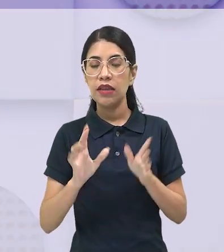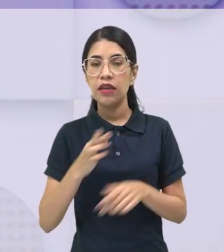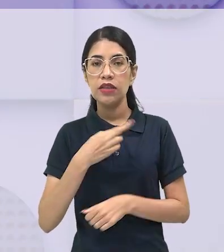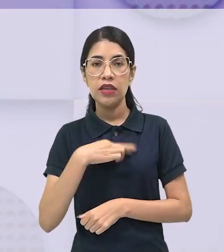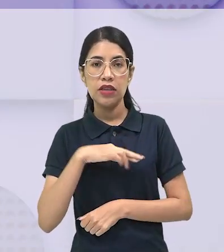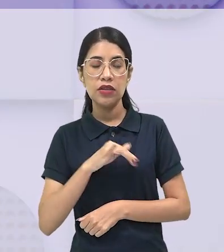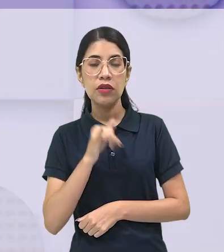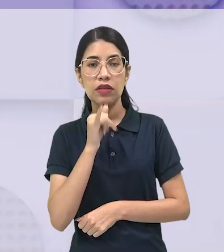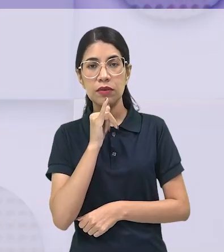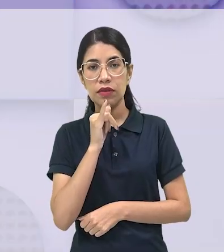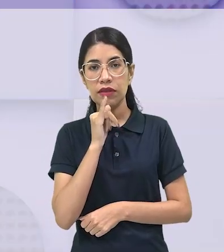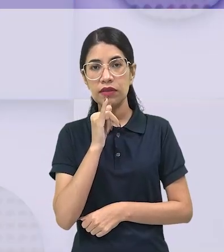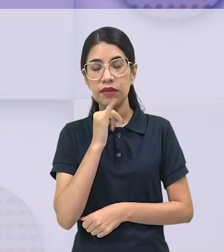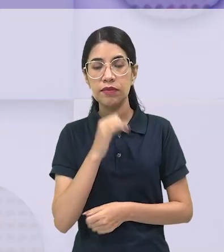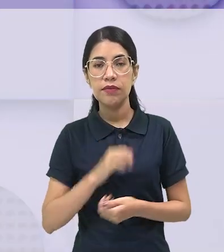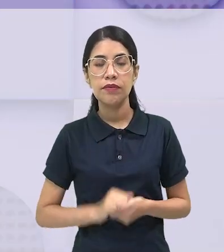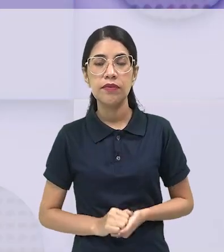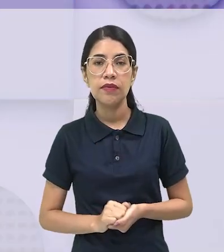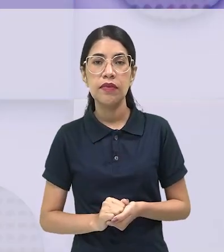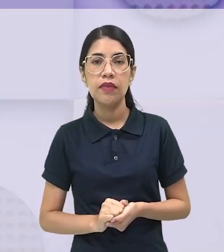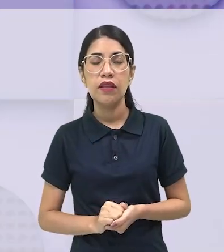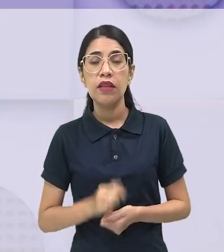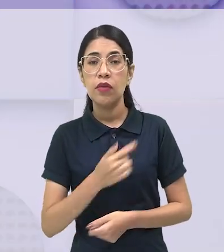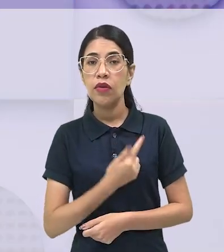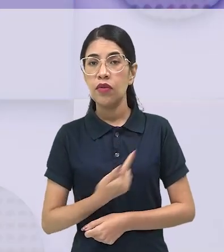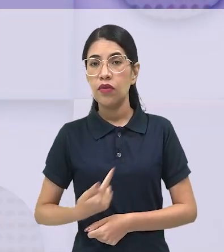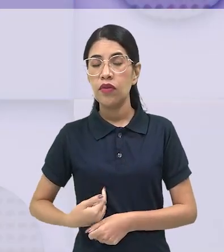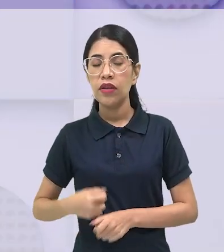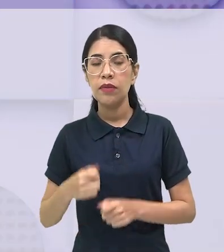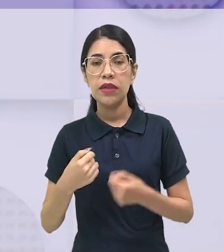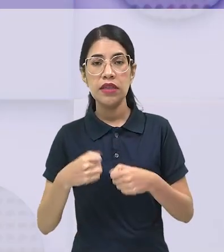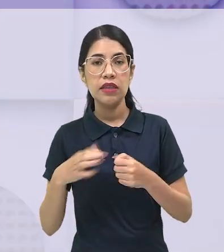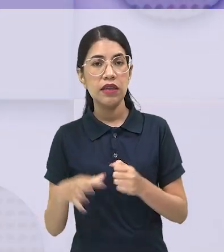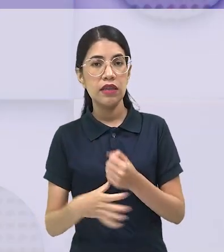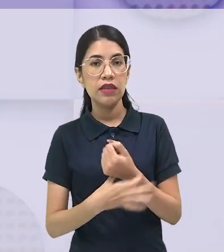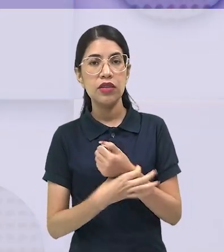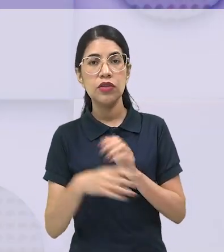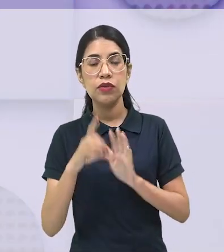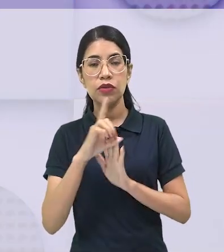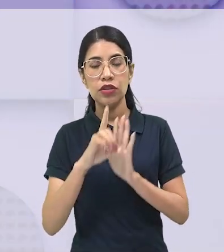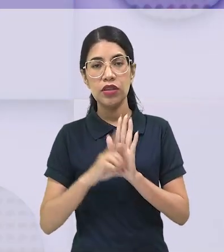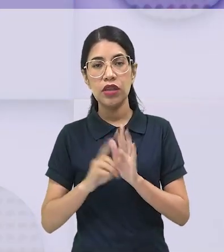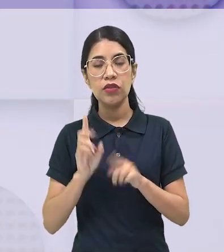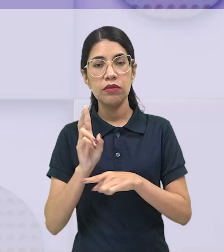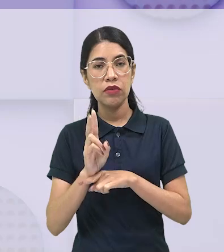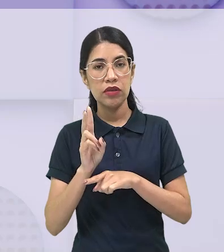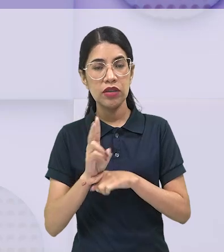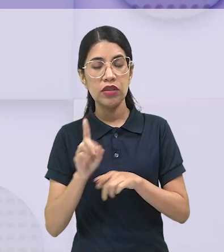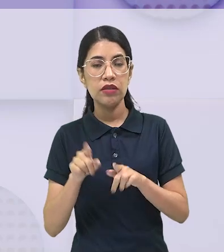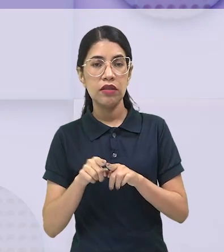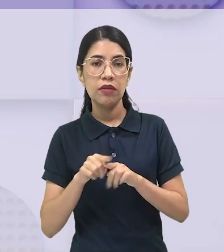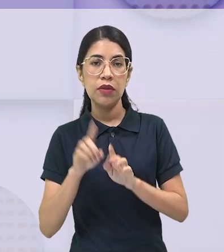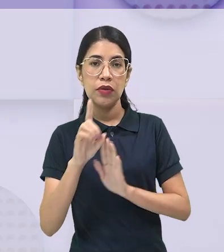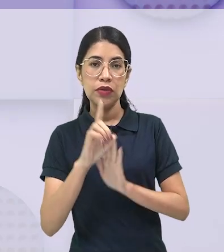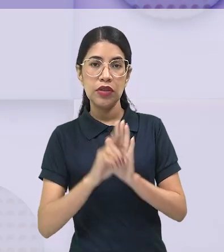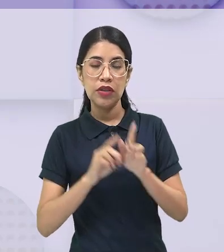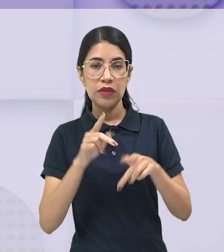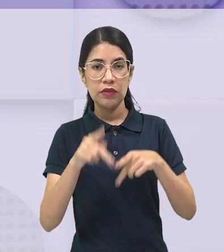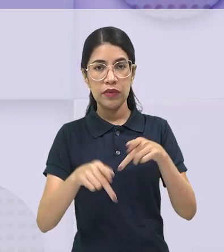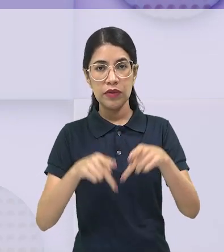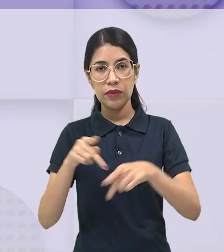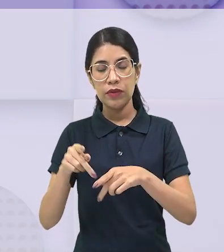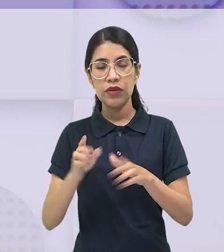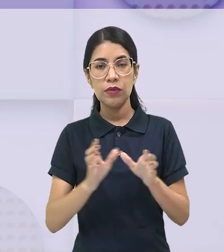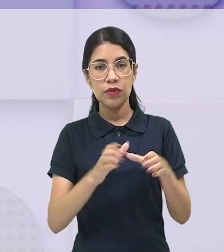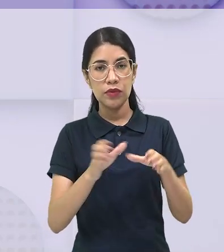liberdade religiosa. É o Estado que garante esse direito e a proteção desses direitos para as pessoas e